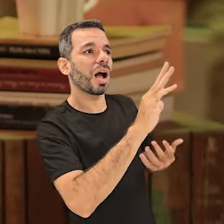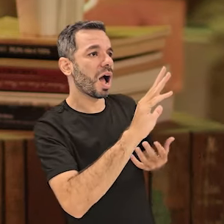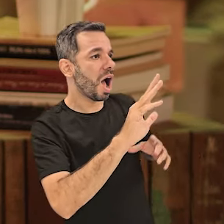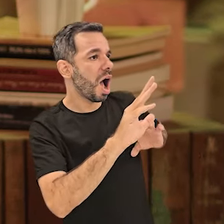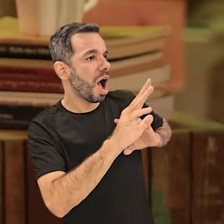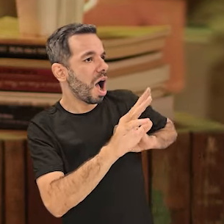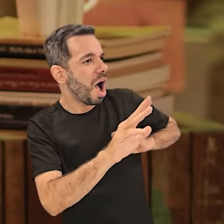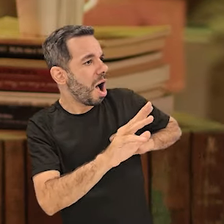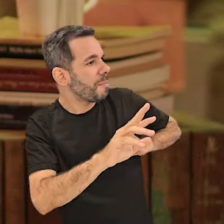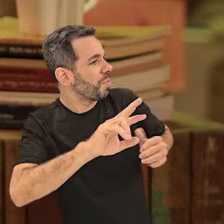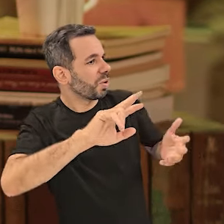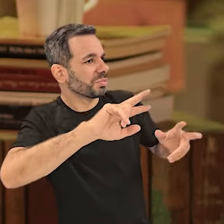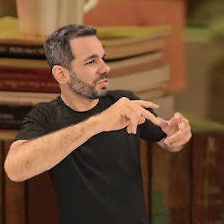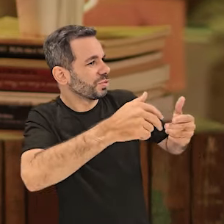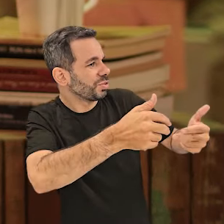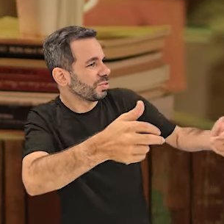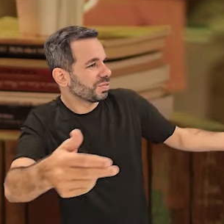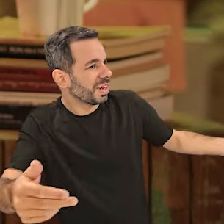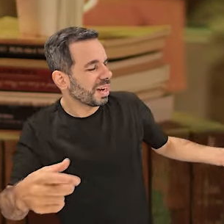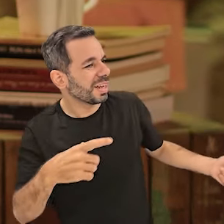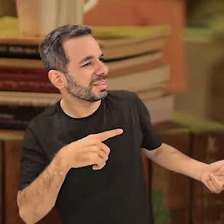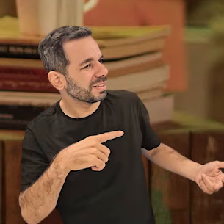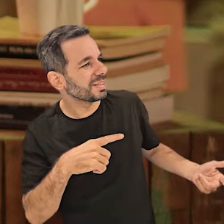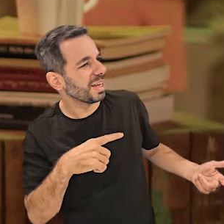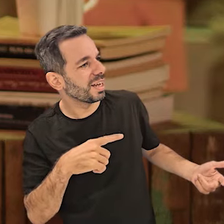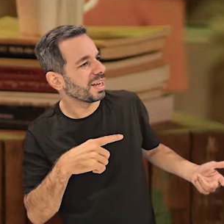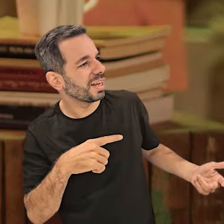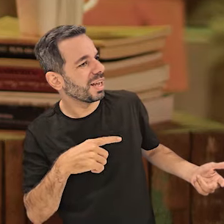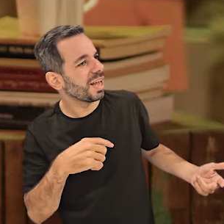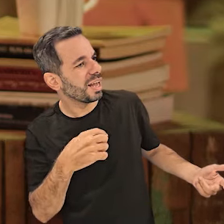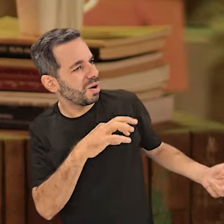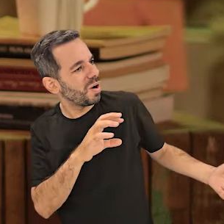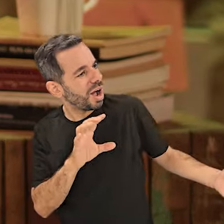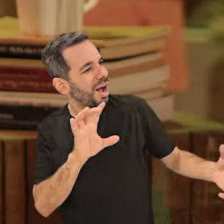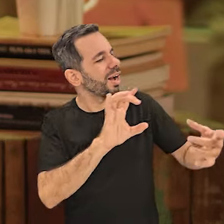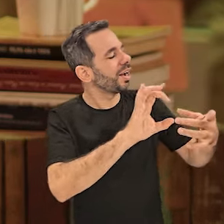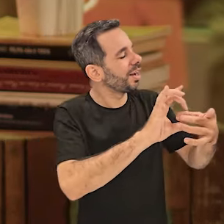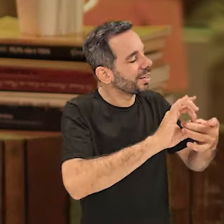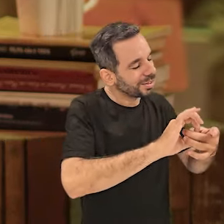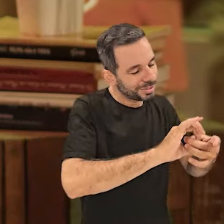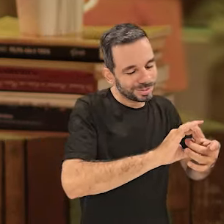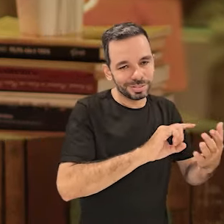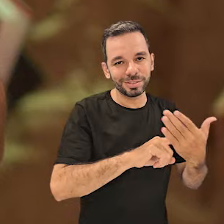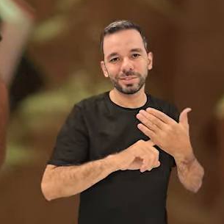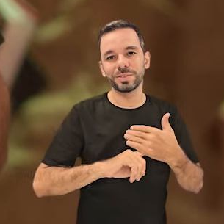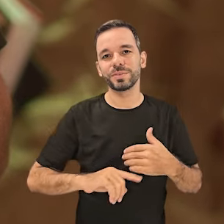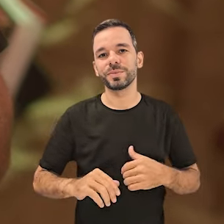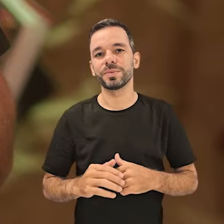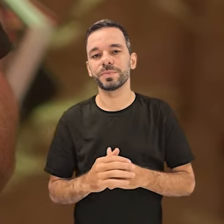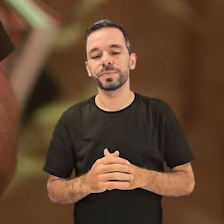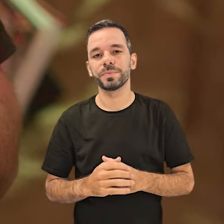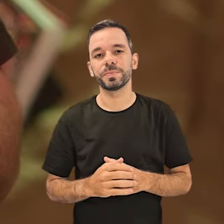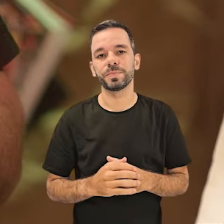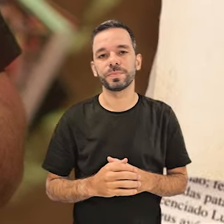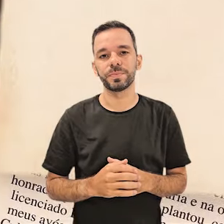aos amores variados e genuínos, e que eles, até o final, me alimentem.